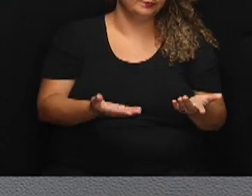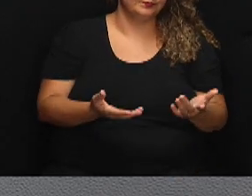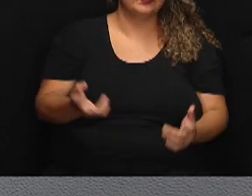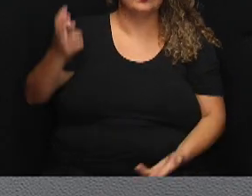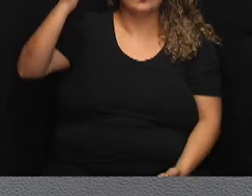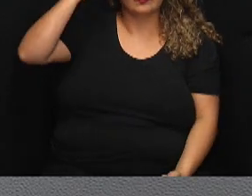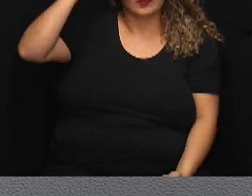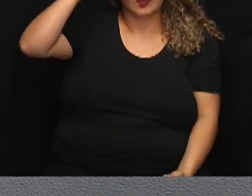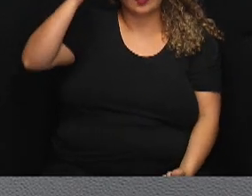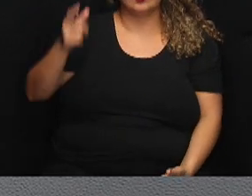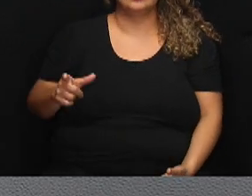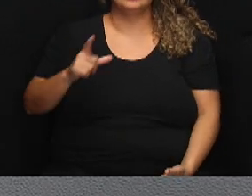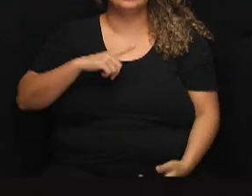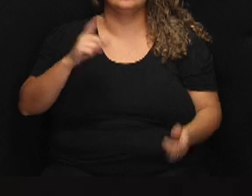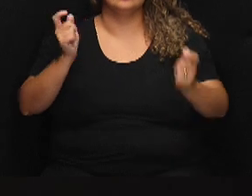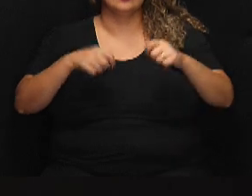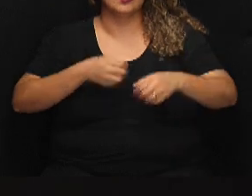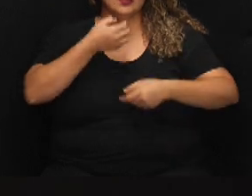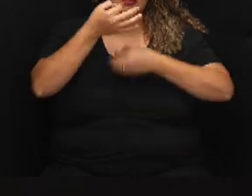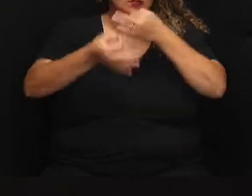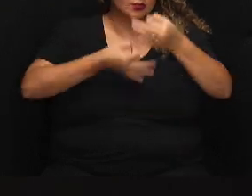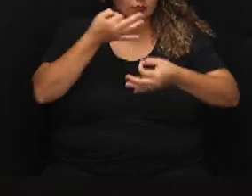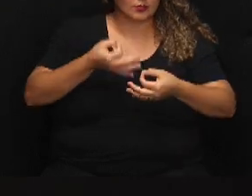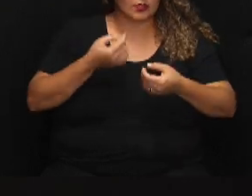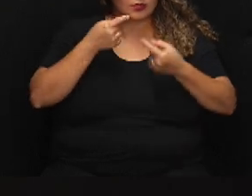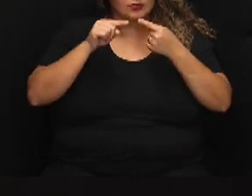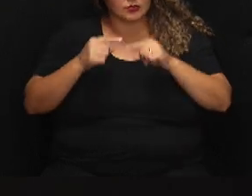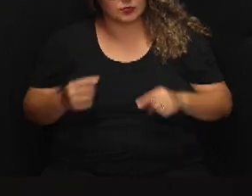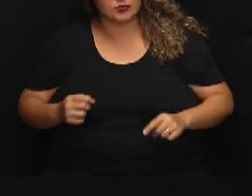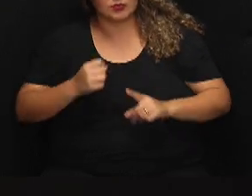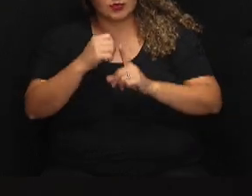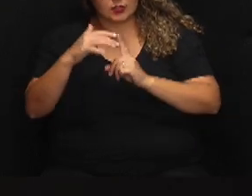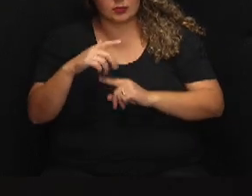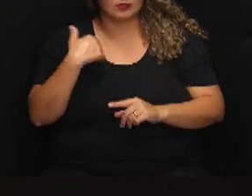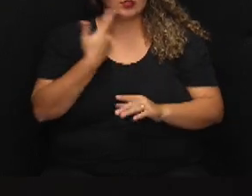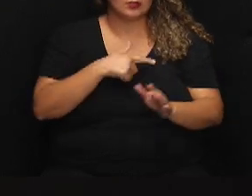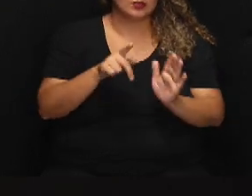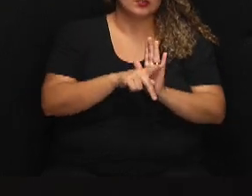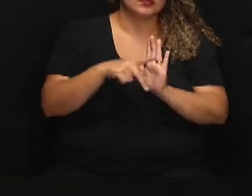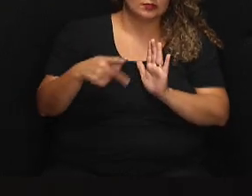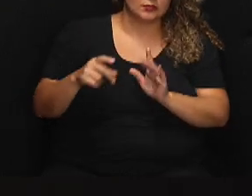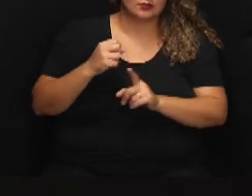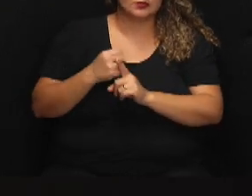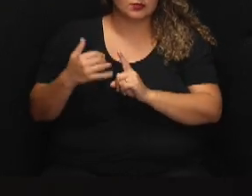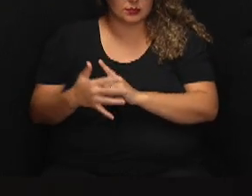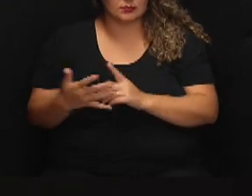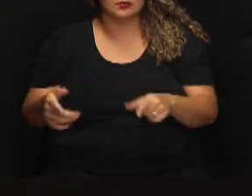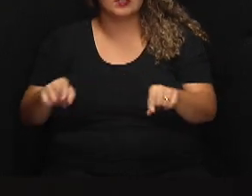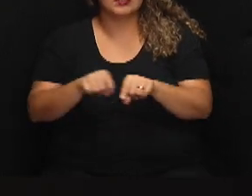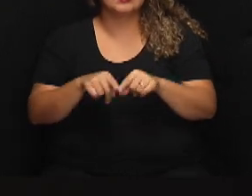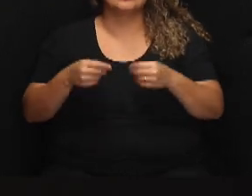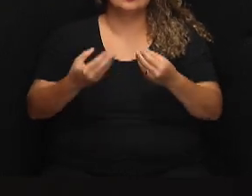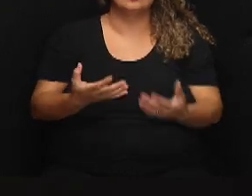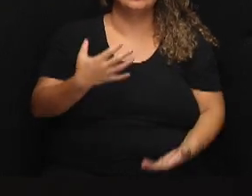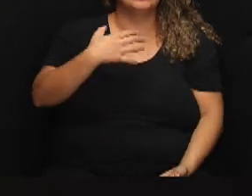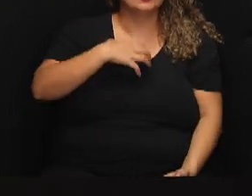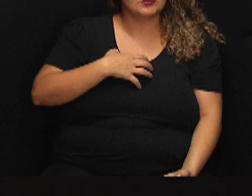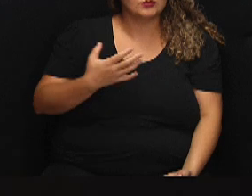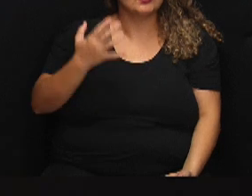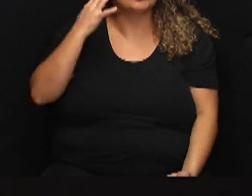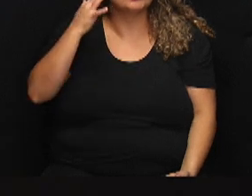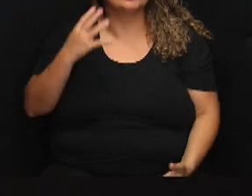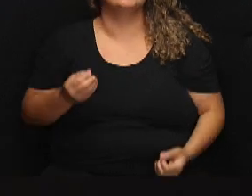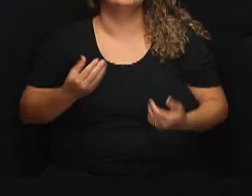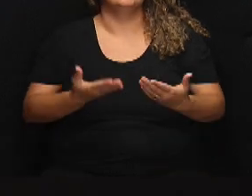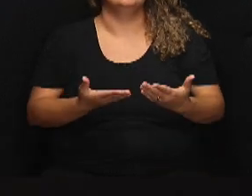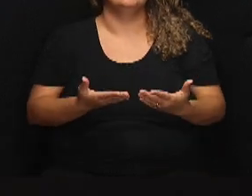ela tem a capacidade de fazer críticas sociais à nossa sociedade, mas também de dar condições, de dar sonhos para